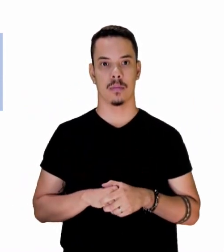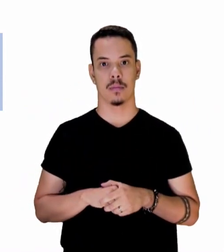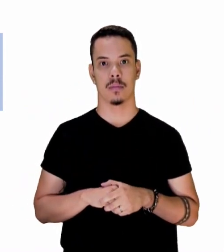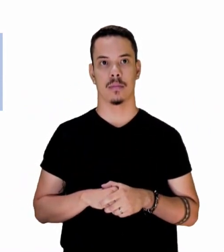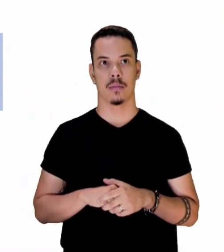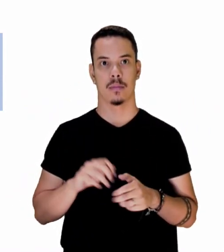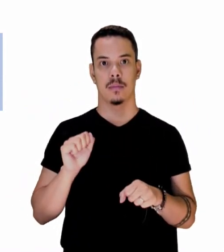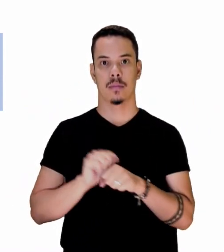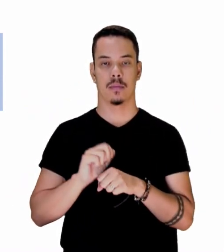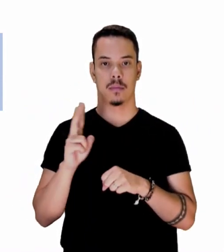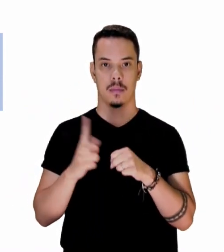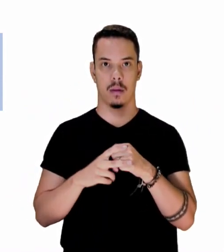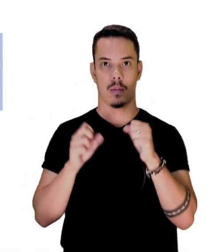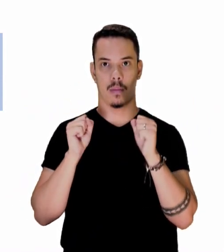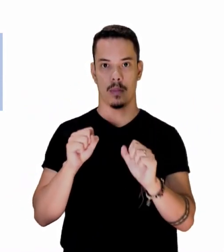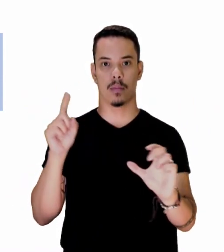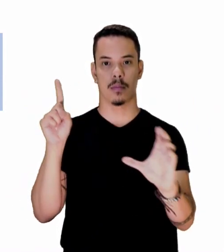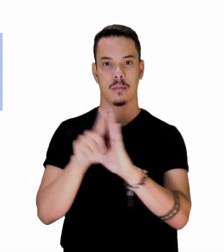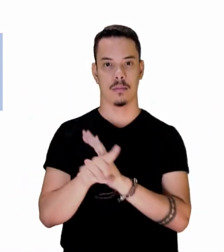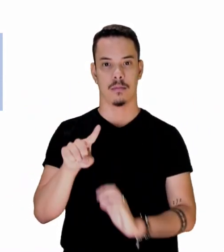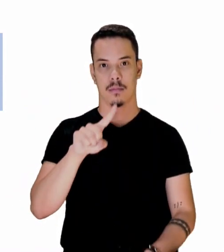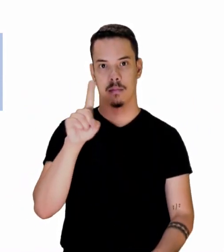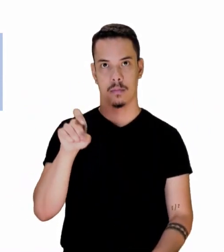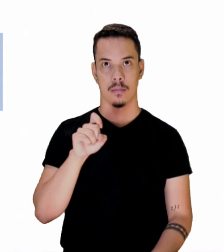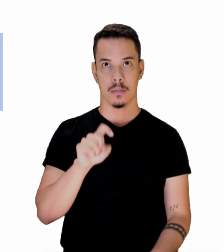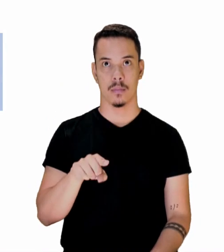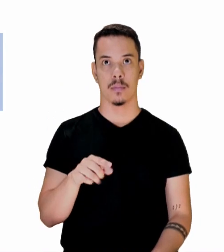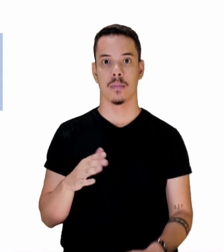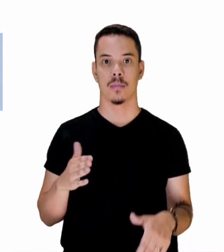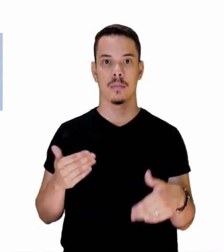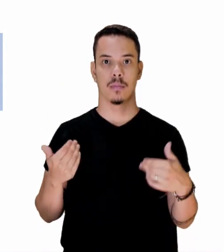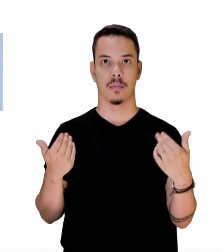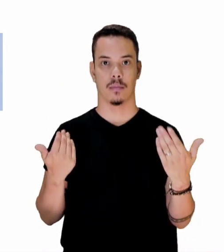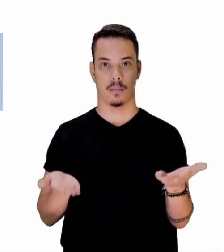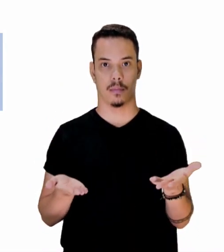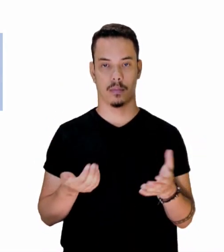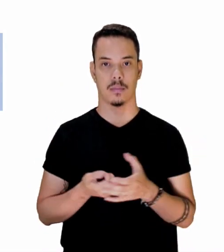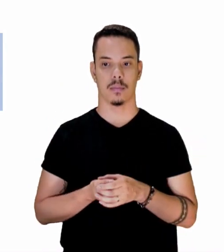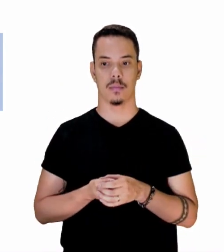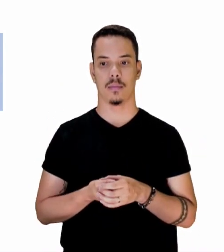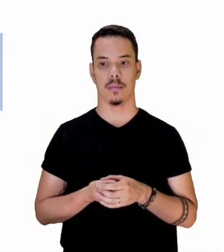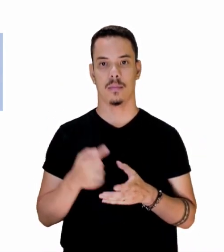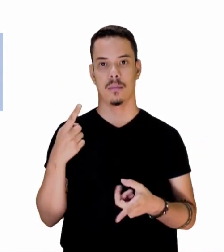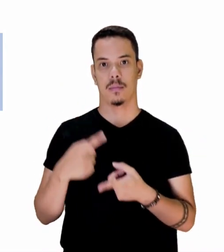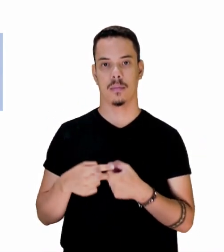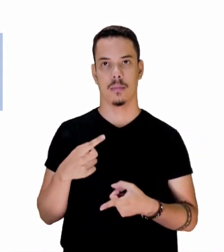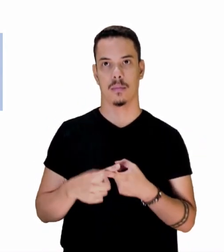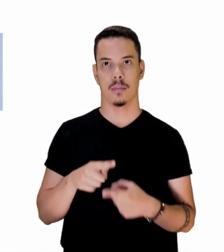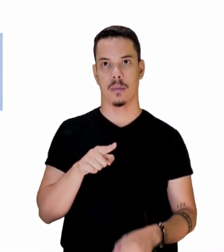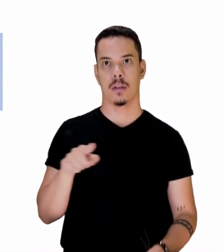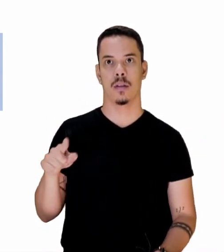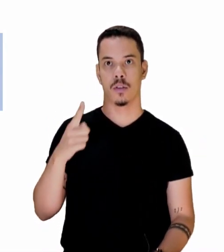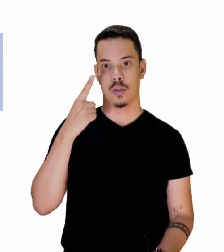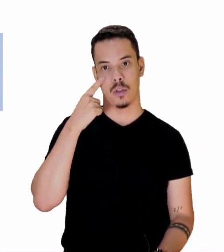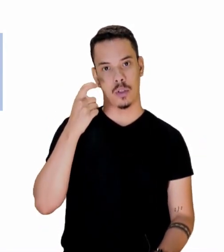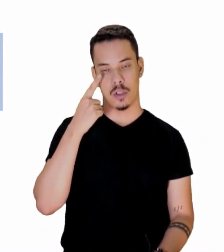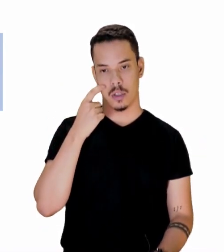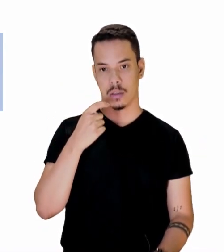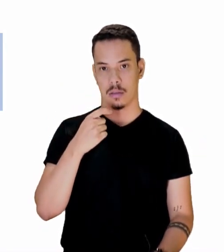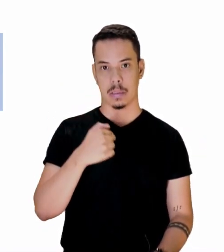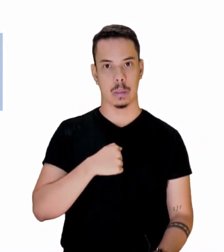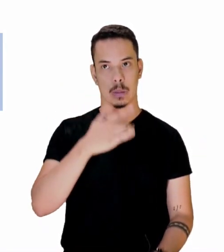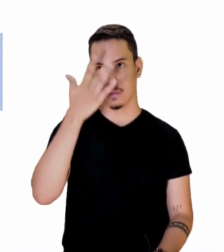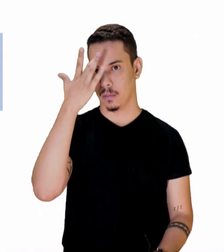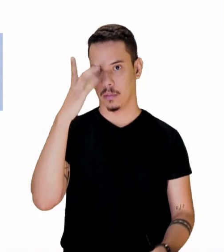pode ser interrogativo, amadinho. Quando assim, amadinho, ó, por que ele chorou? Não sei por que